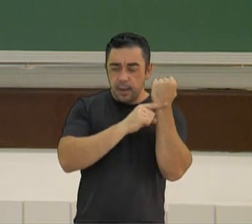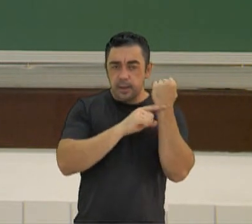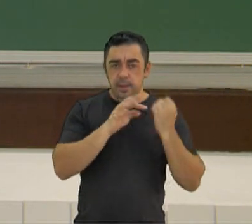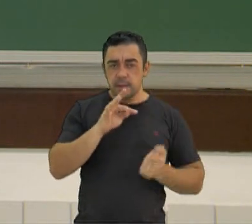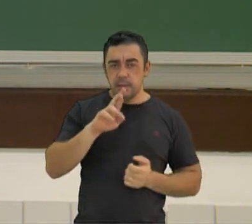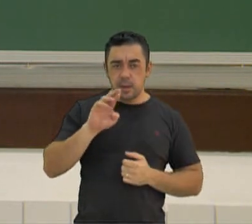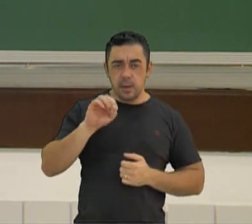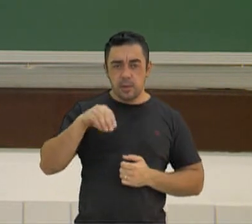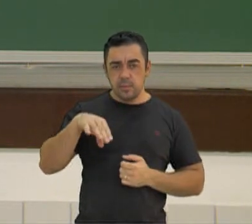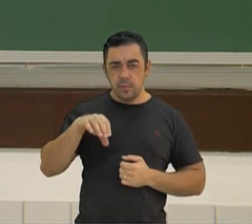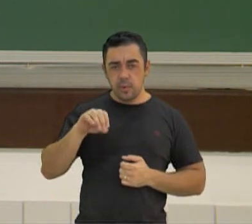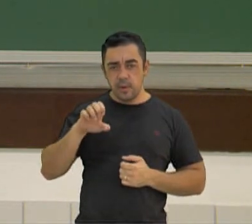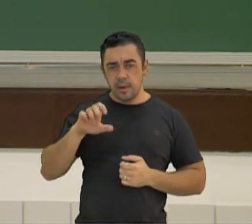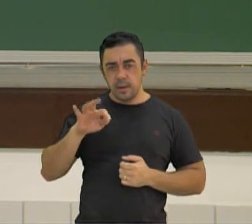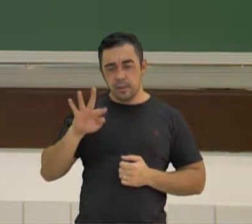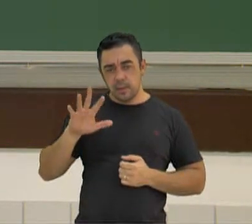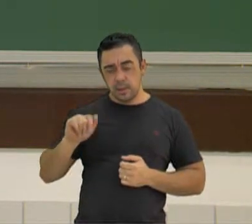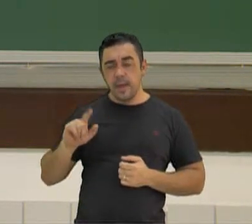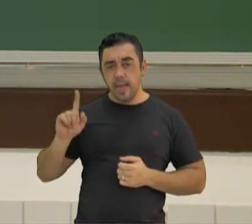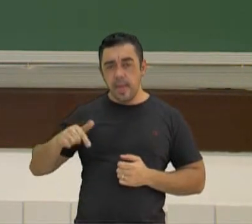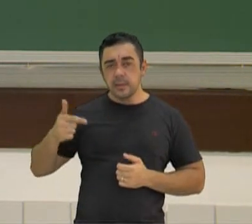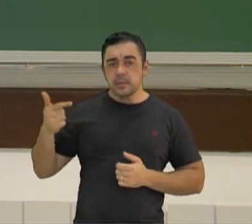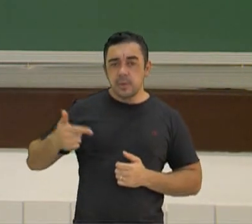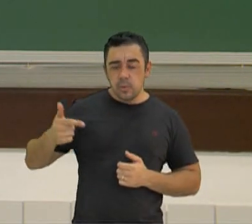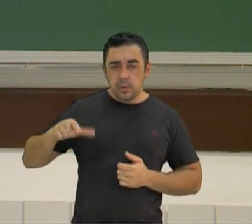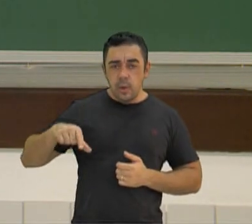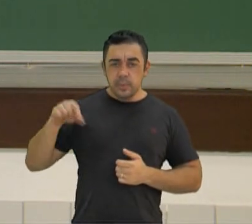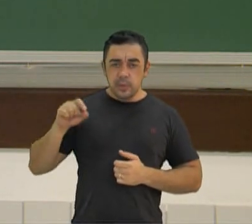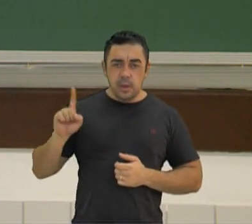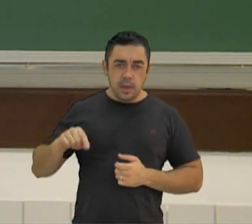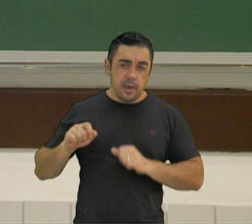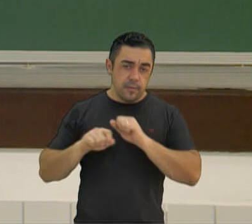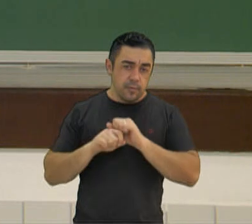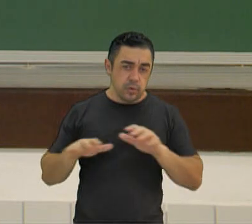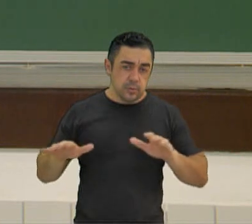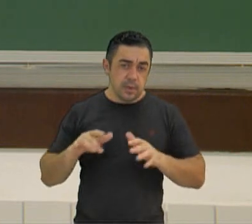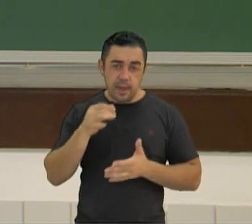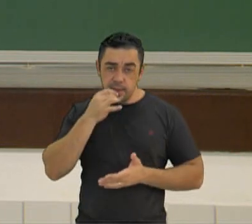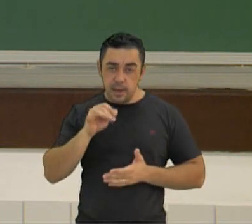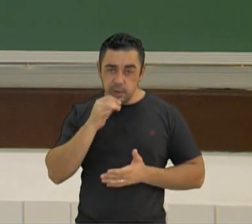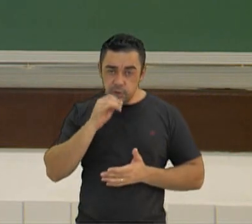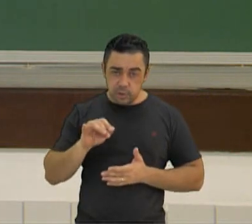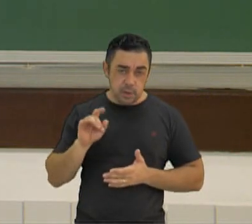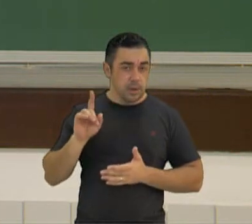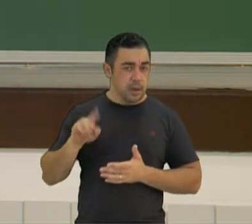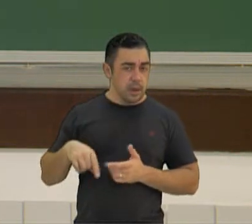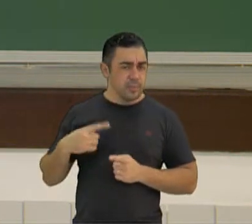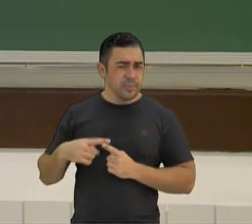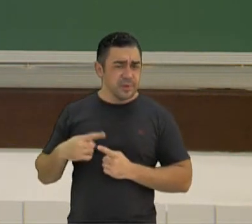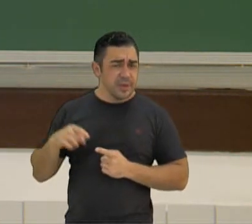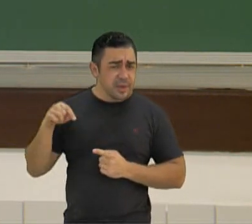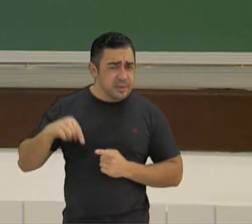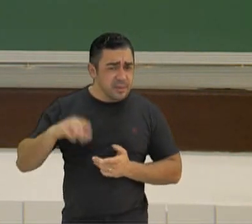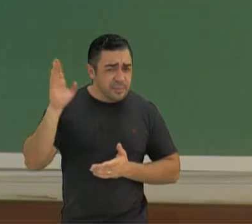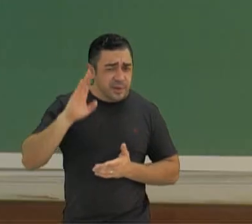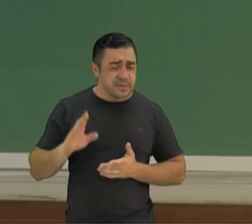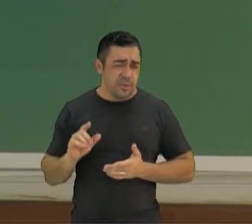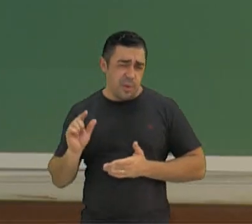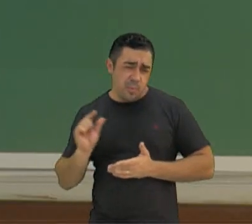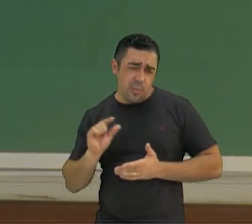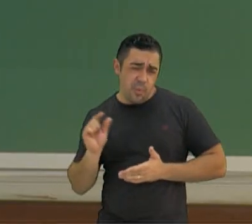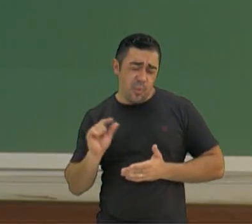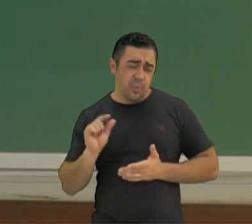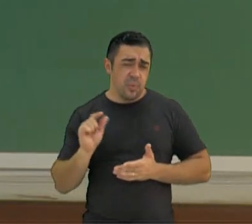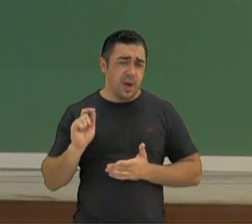logicamente, é colocada como uma segunda opção no quesito fornecimento de energia elétrica, porque o potencial brasileiro ainda